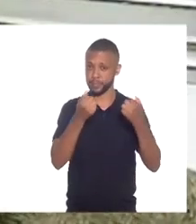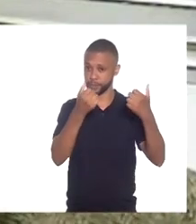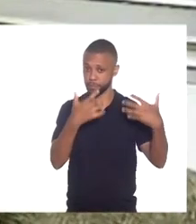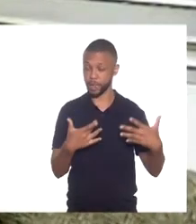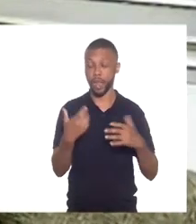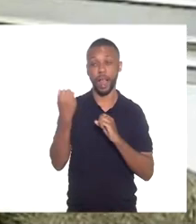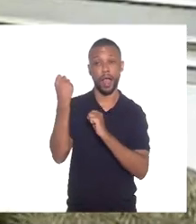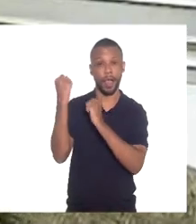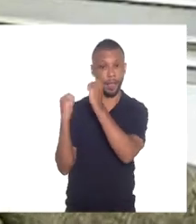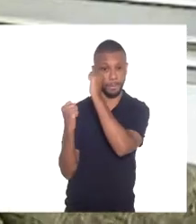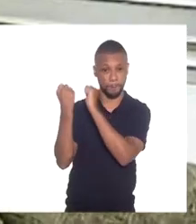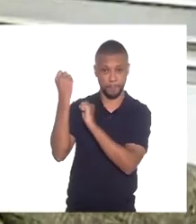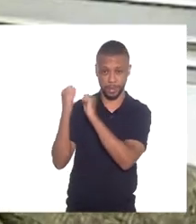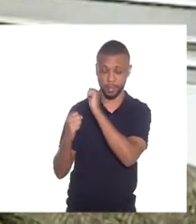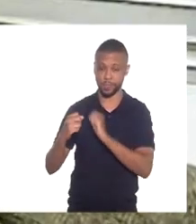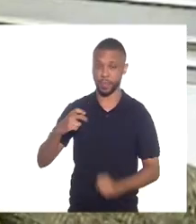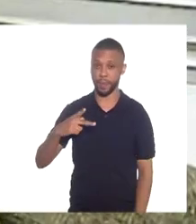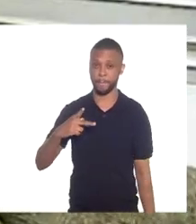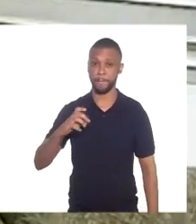aí